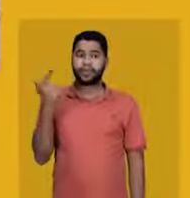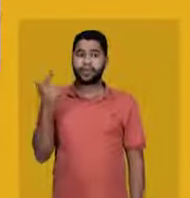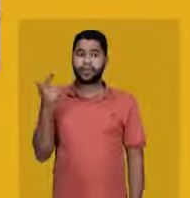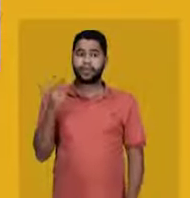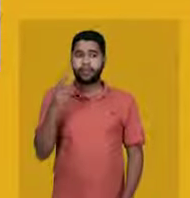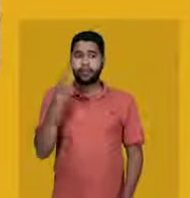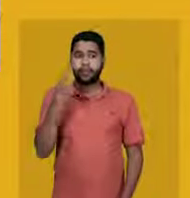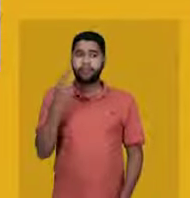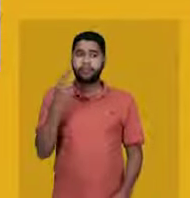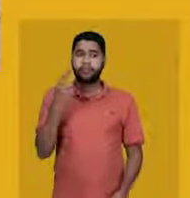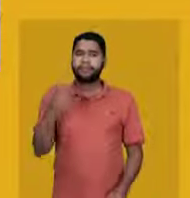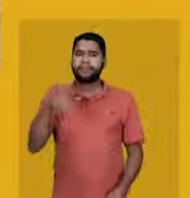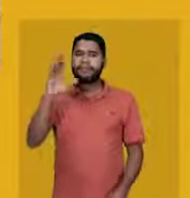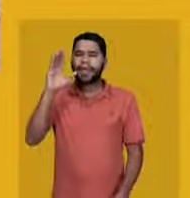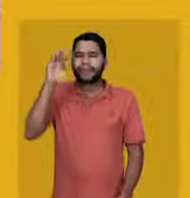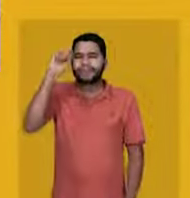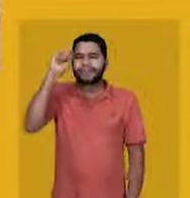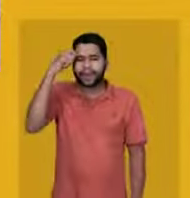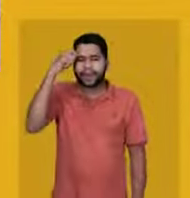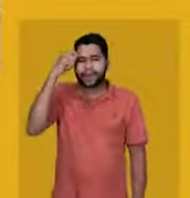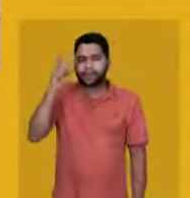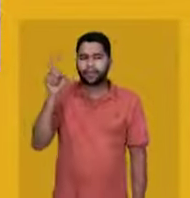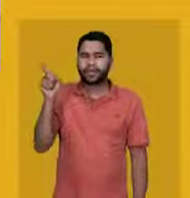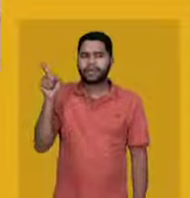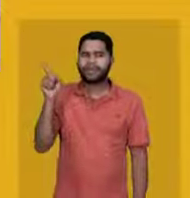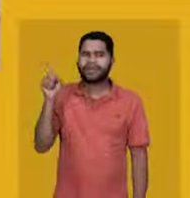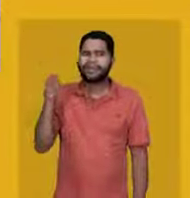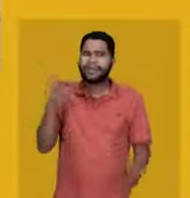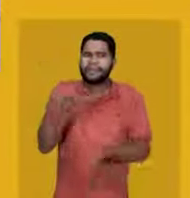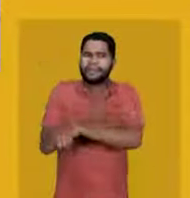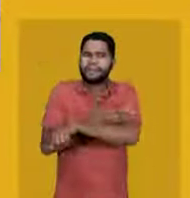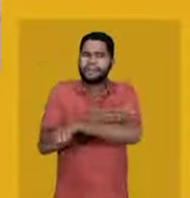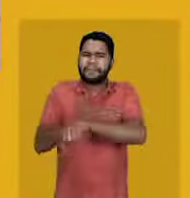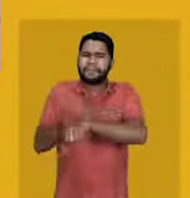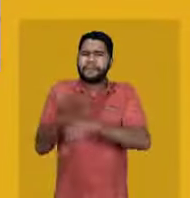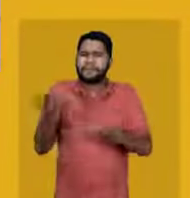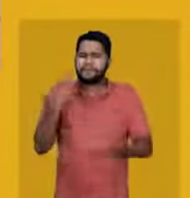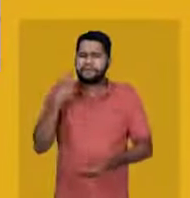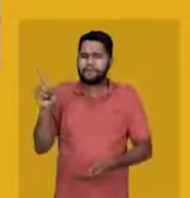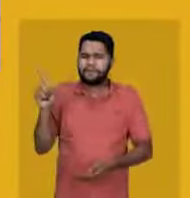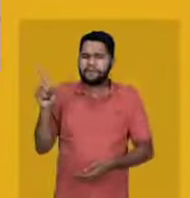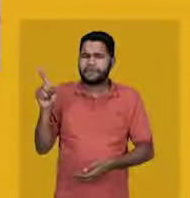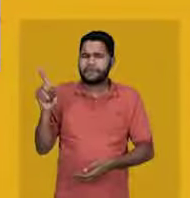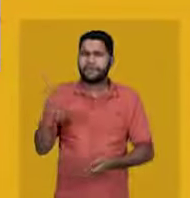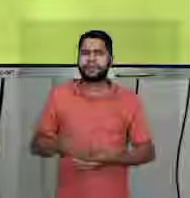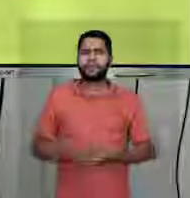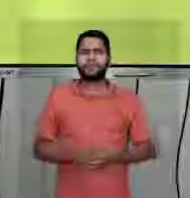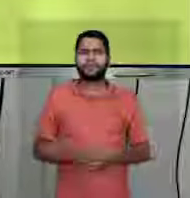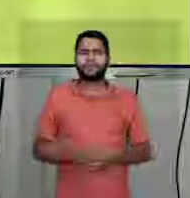vai ver mais escurinho ali, não é? Ali não, ali está branquinho, ó.